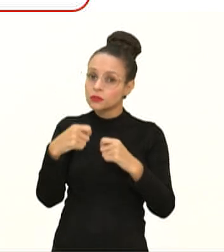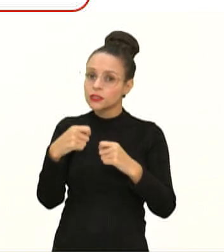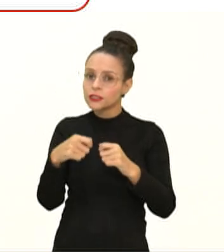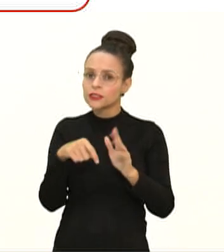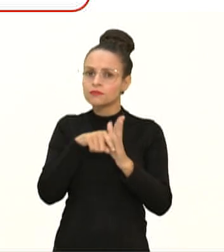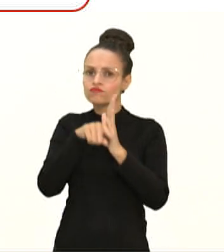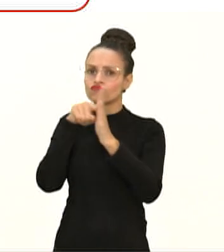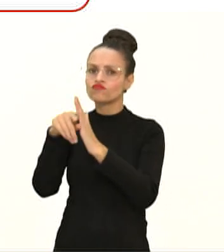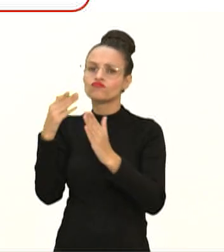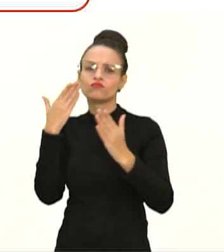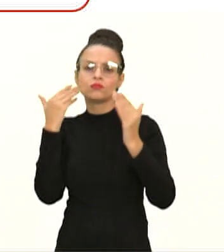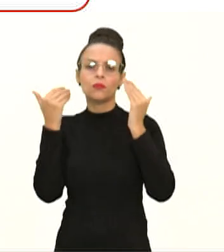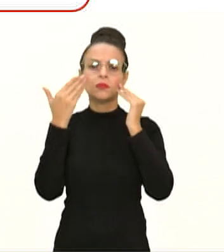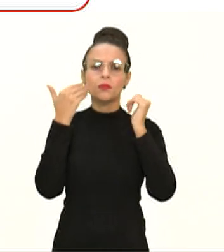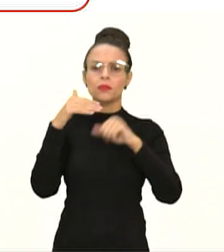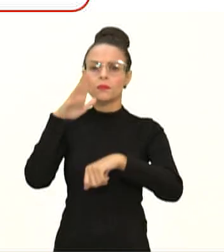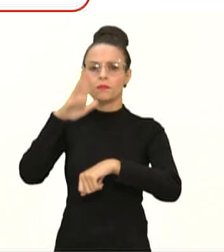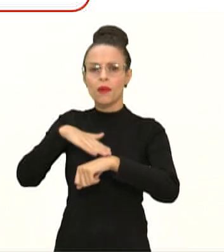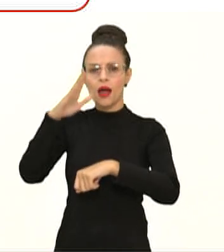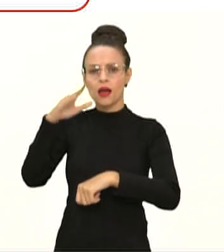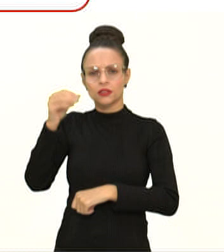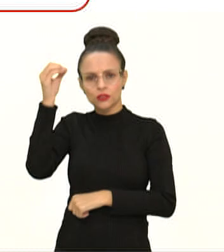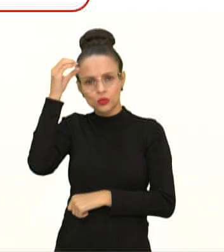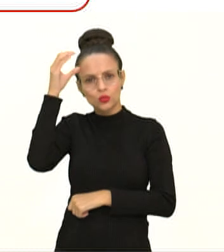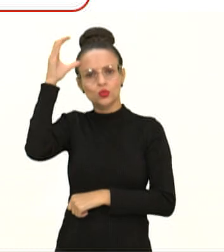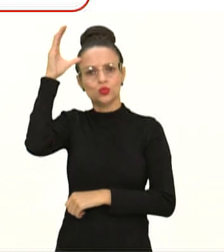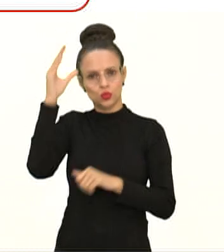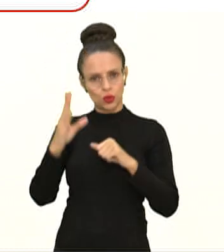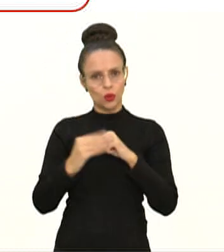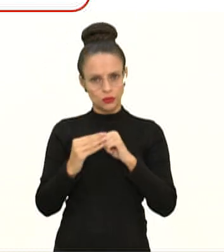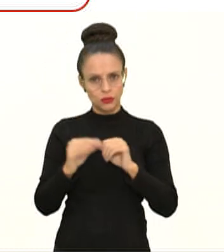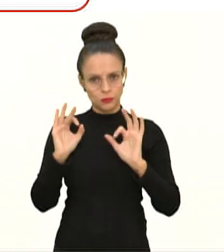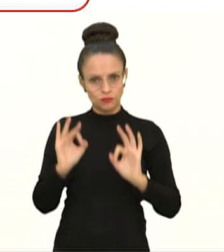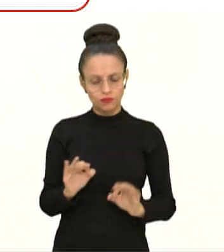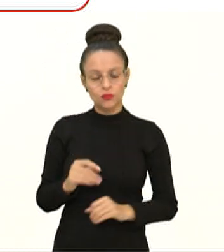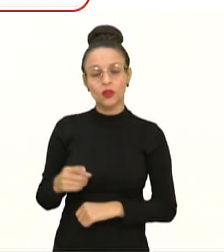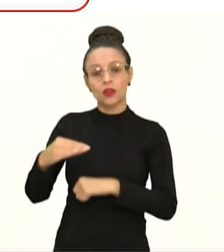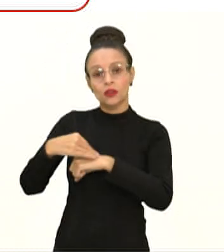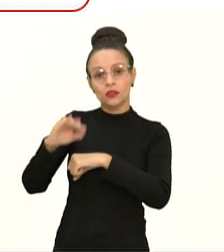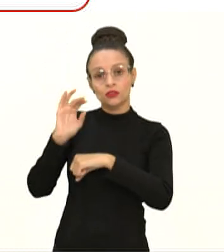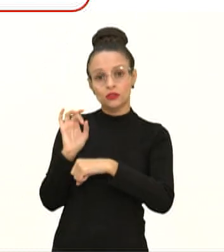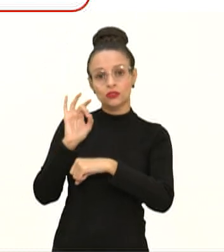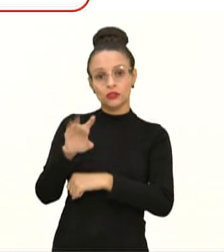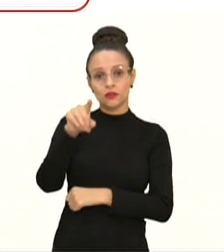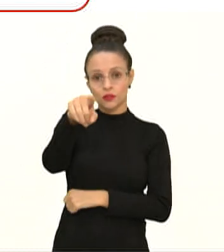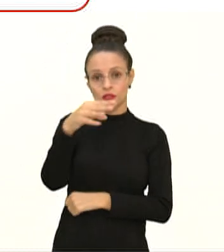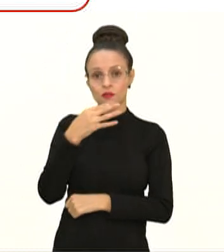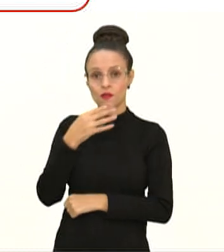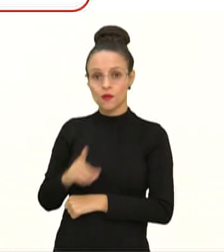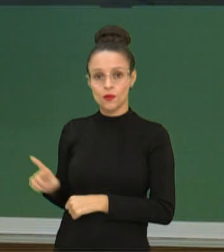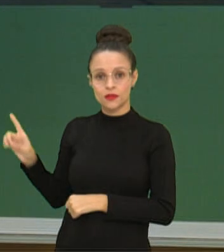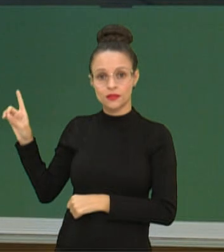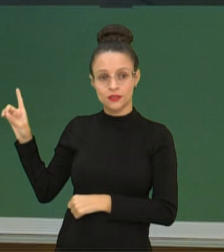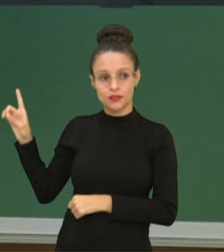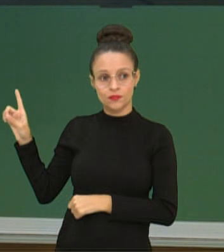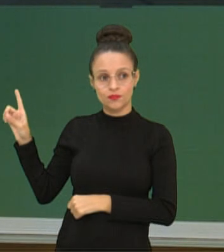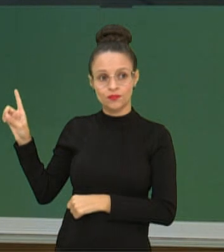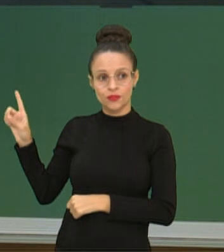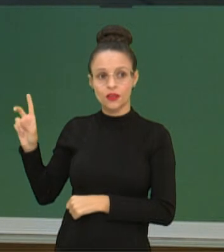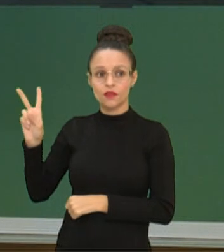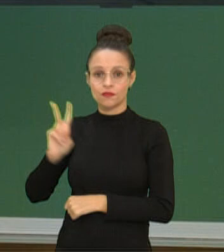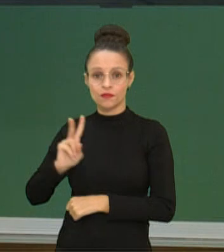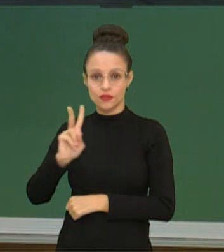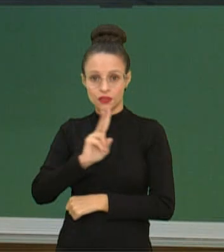além, precisa buscar mais conhecimento, tá? E aí, então, fica a minha dica aqui para você conhecer vitamina do complexo